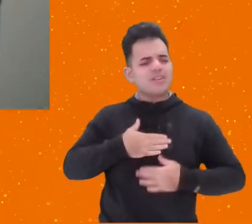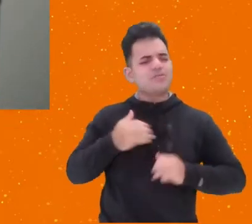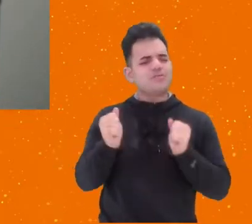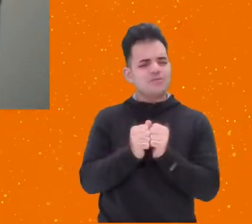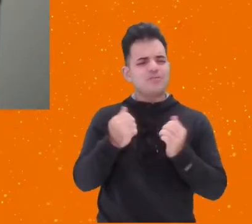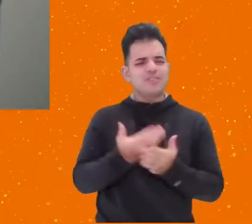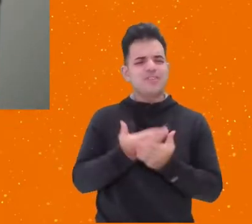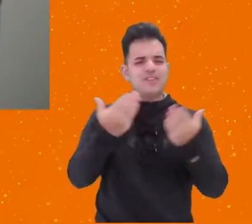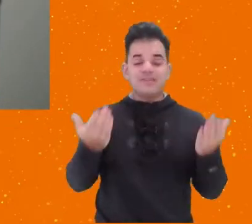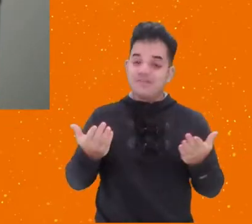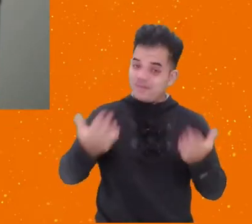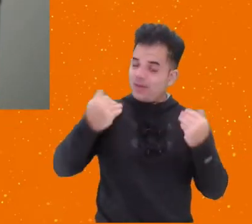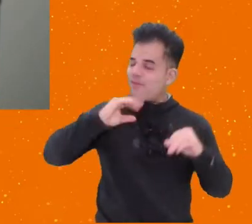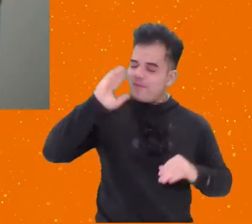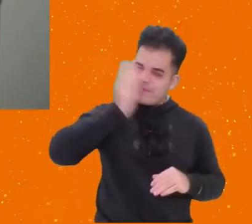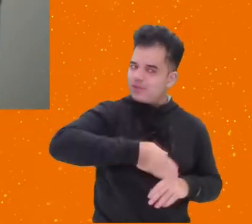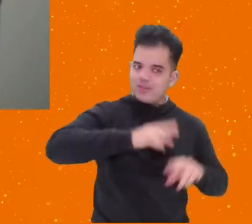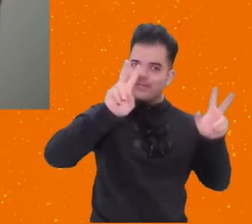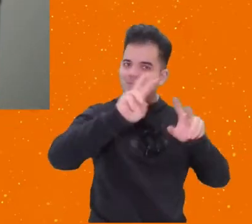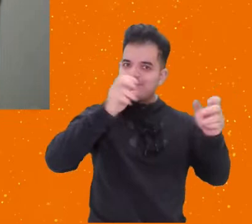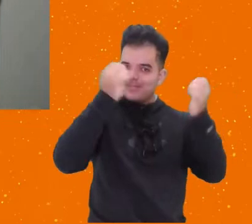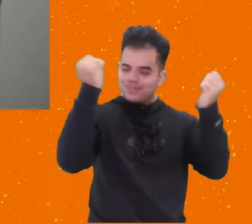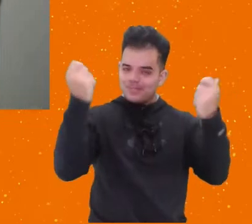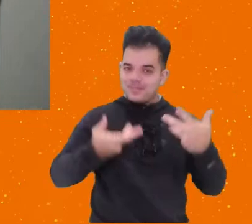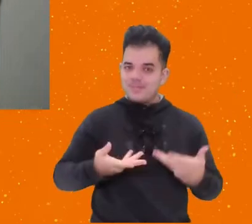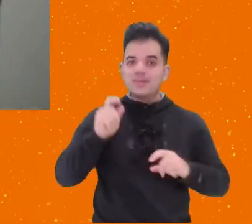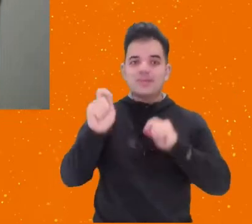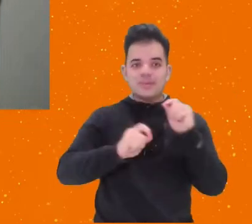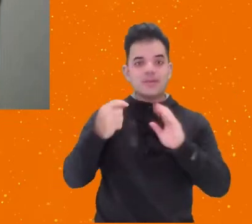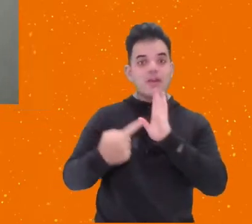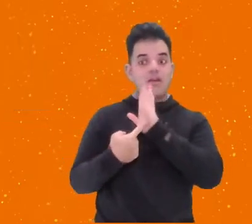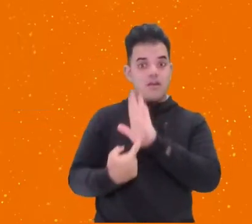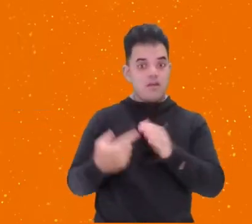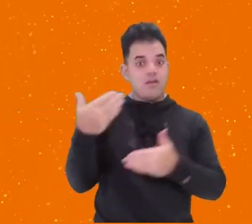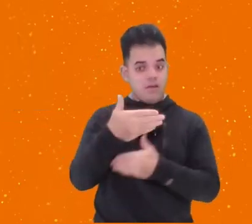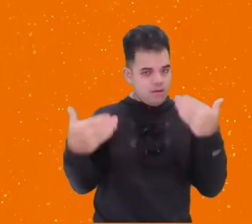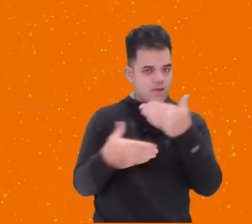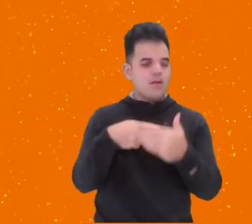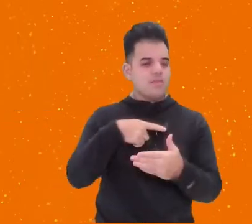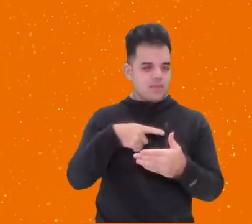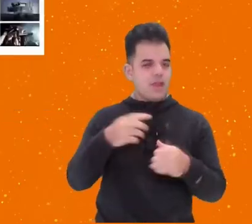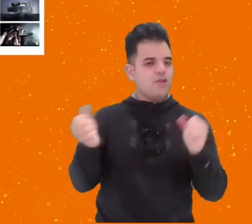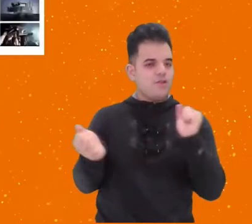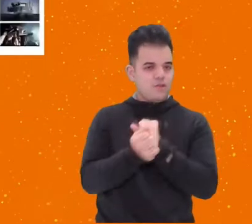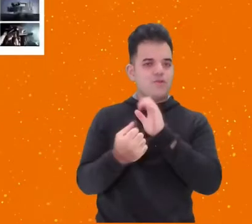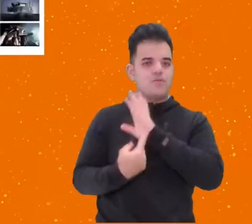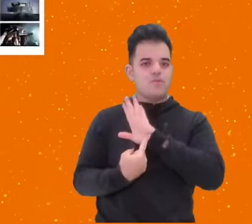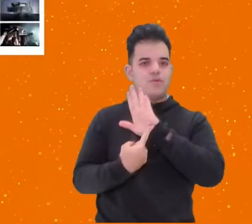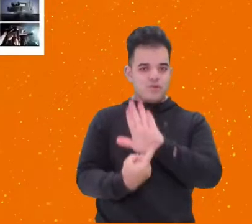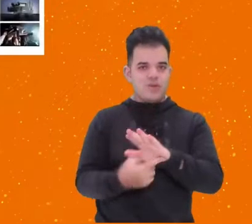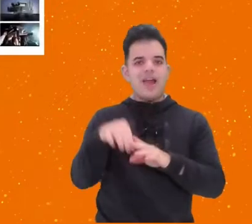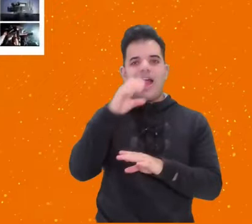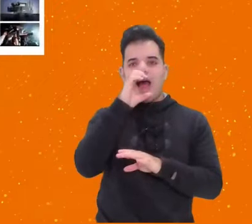E então vamos direto ao assunto aqui sobre a questão da apresentação. Também tem uma apresentação aqui, espero ser breve.